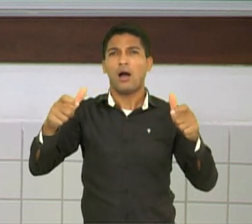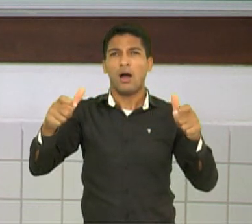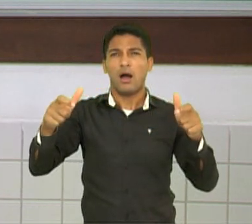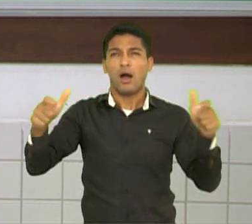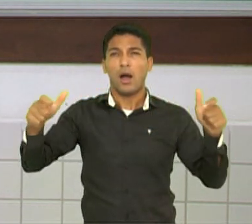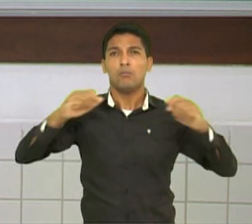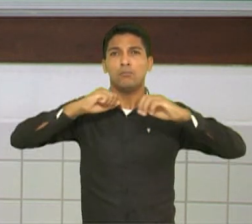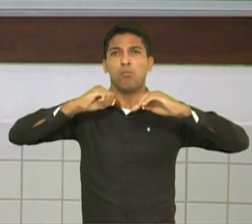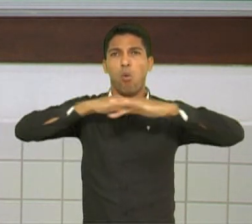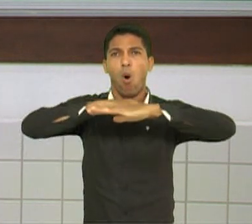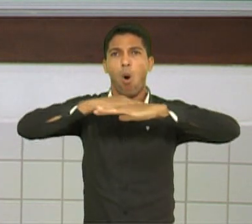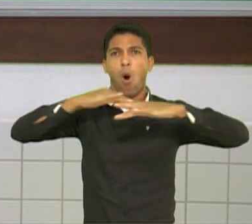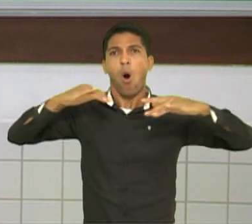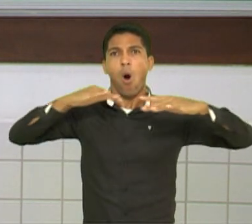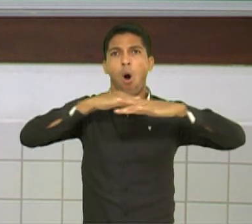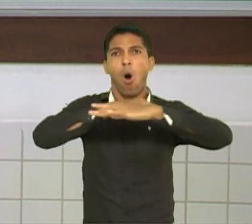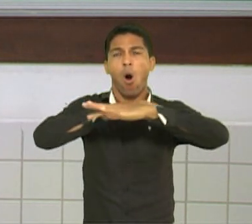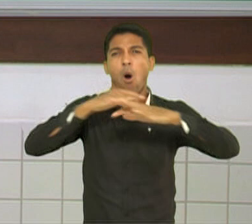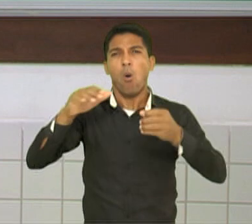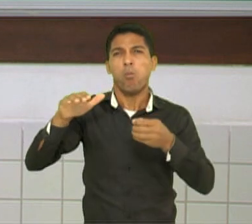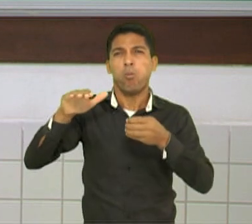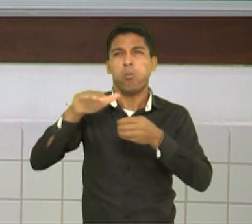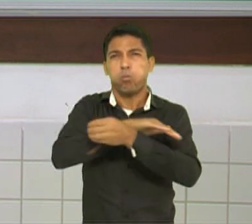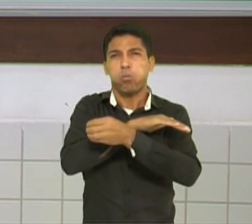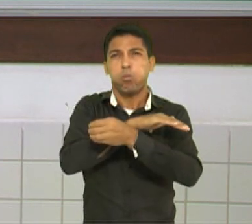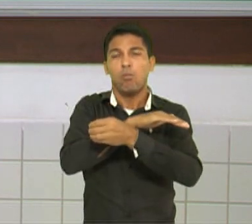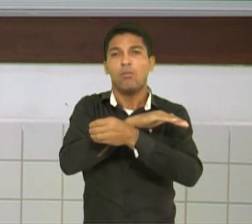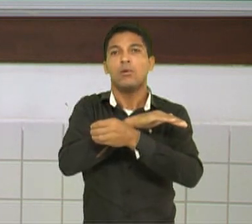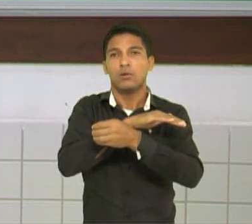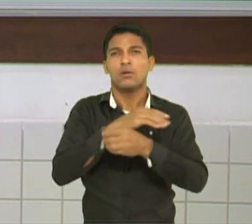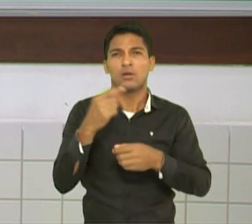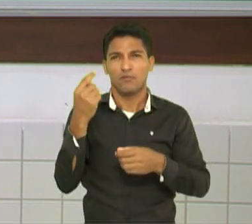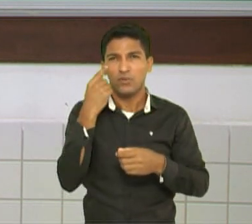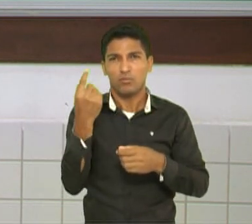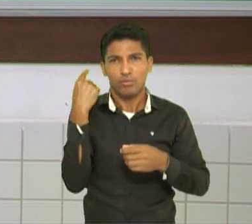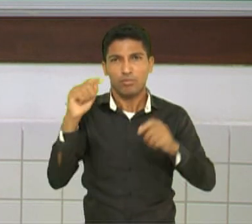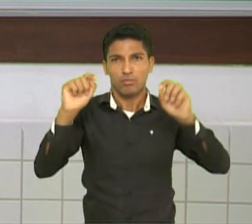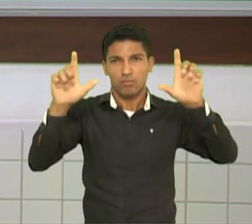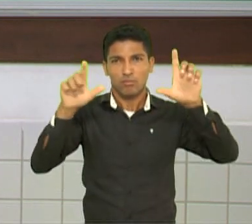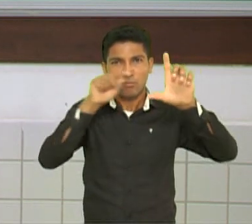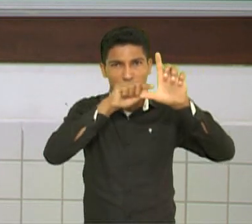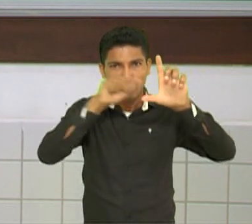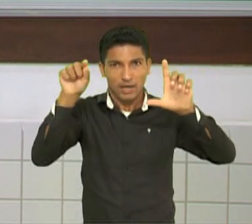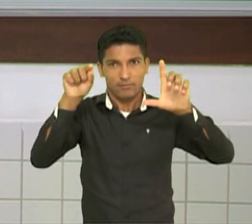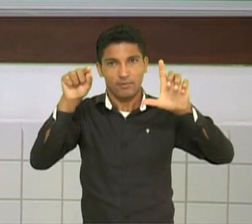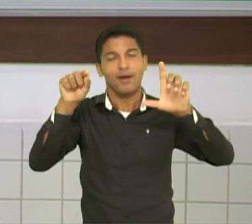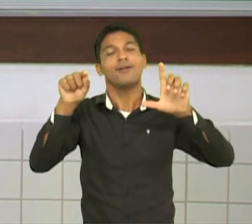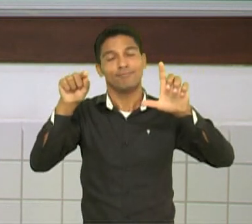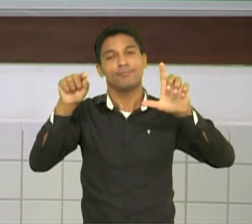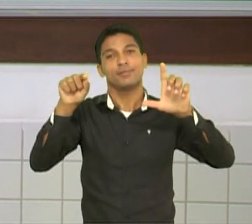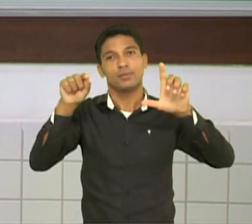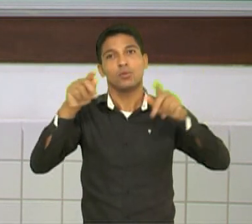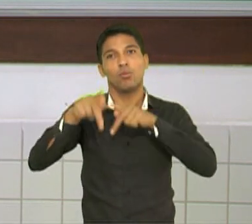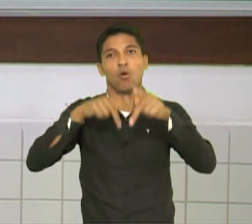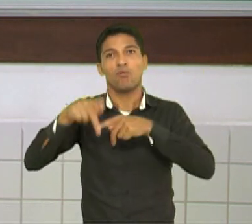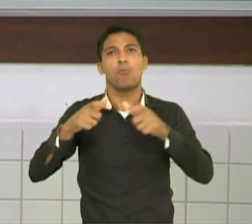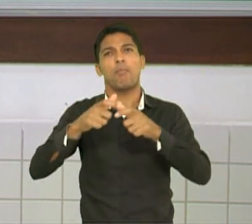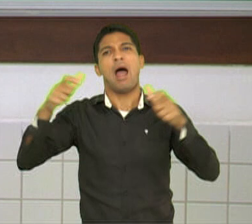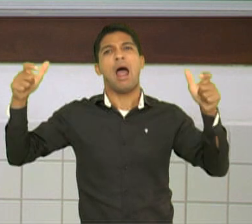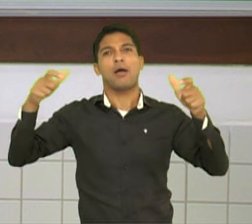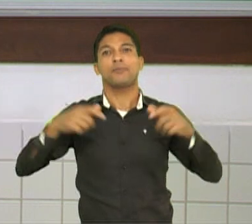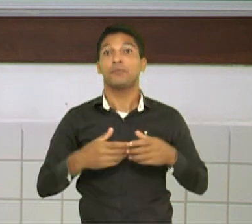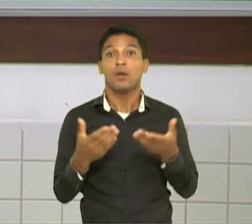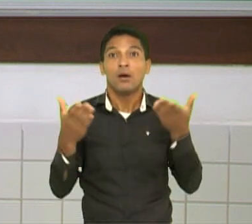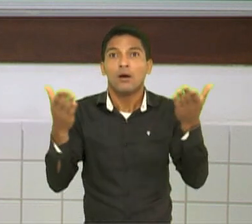respondeu isso, bem sossegado. Aquele gráfico anterior que a gente viu já te mostrou isso. Agora a gente vai falar então sobre esses